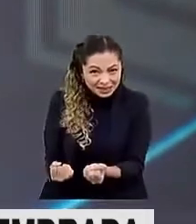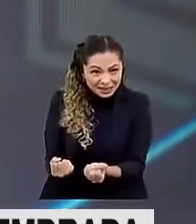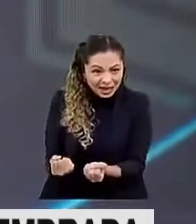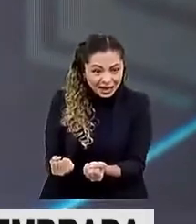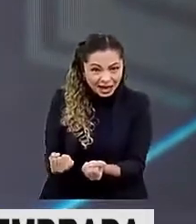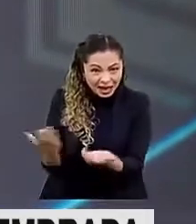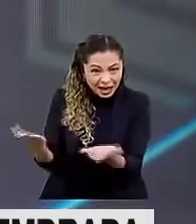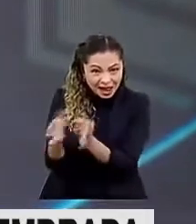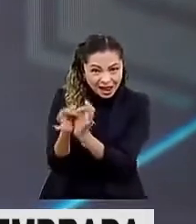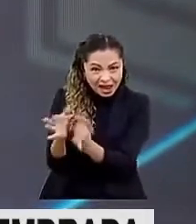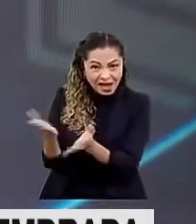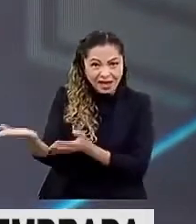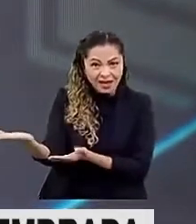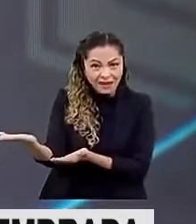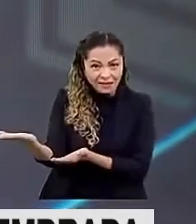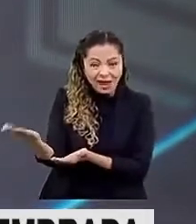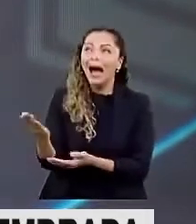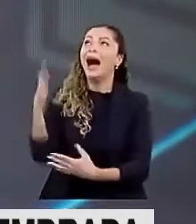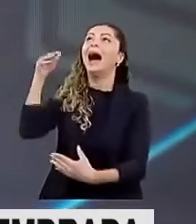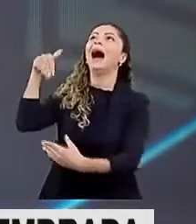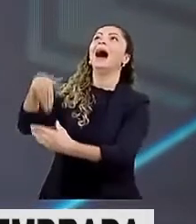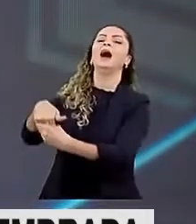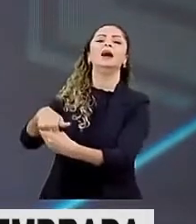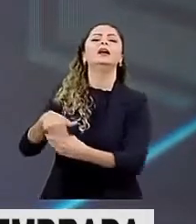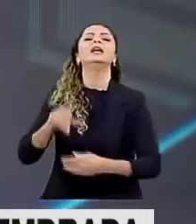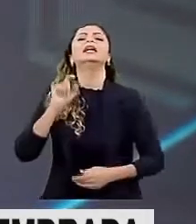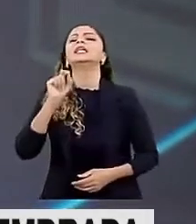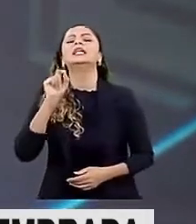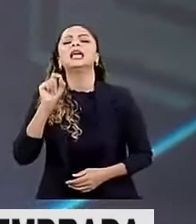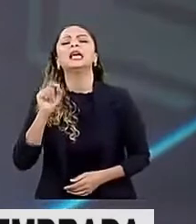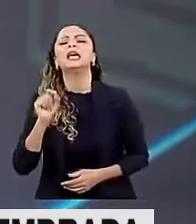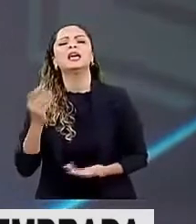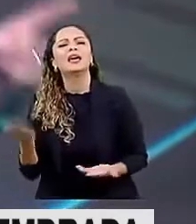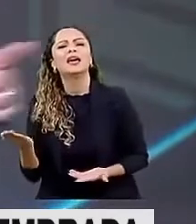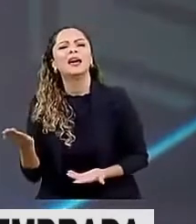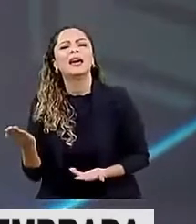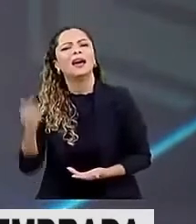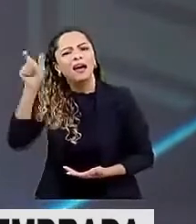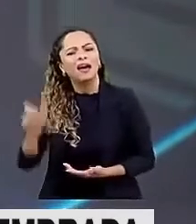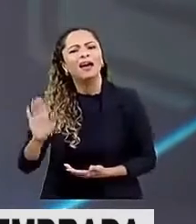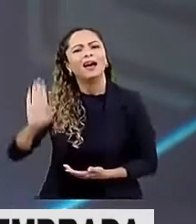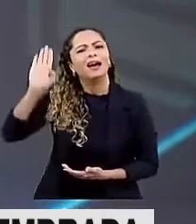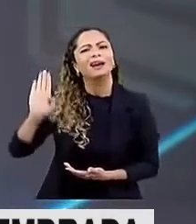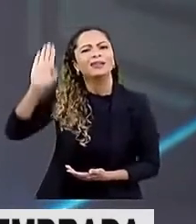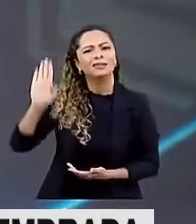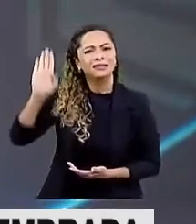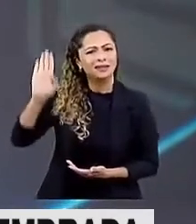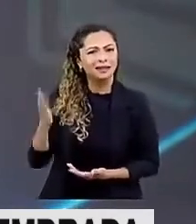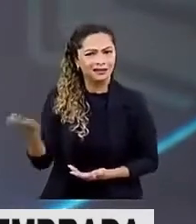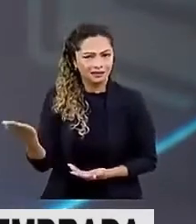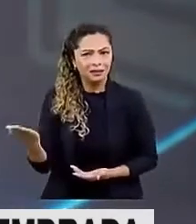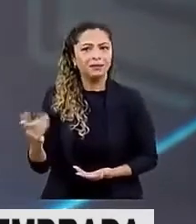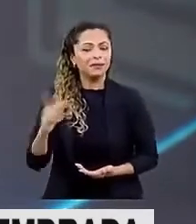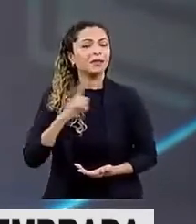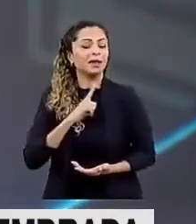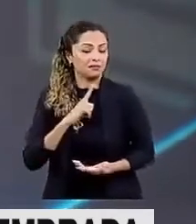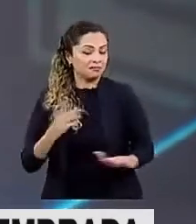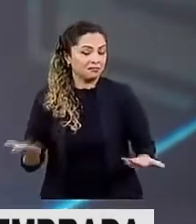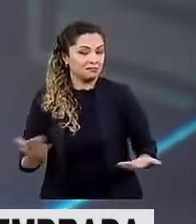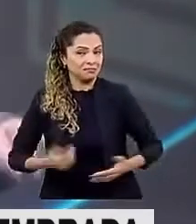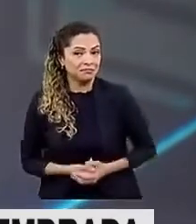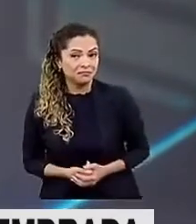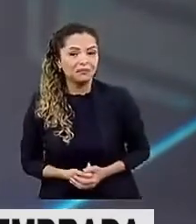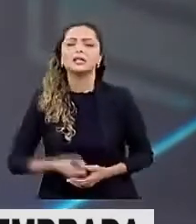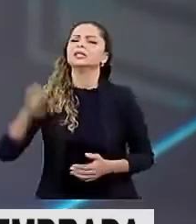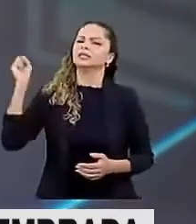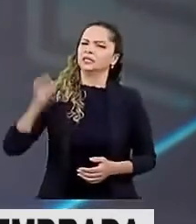escuro? Quem é este candidato que está vindo aí, que se recusa por covardia a vir debater com vocês de forma democrática? Então, sim,